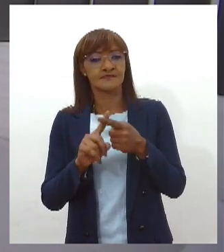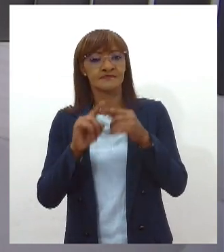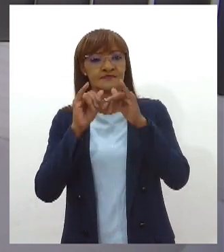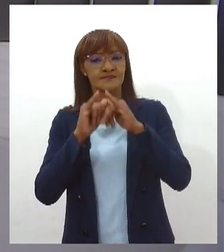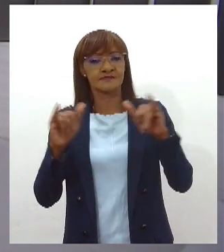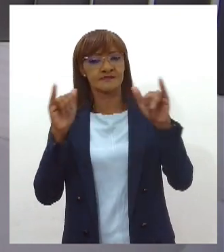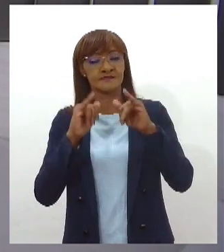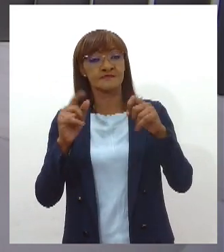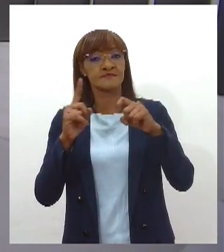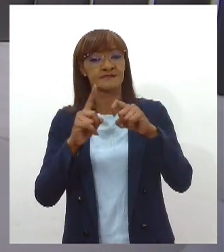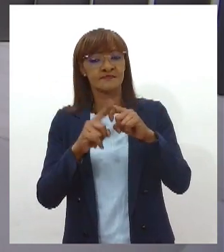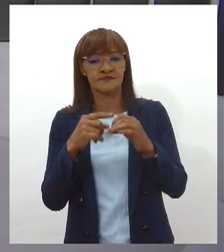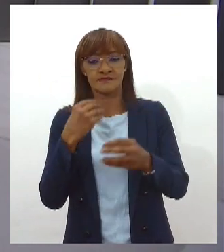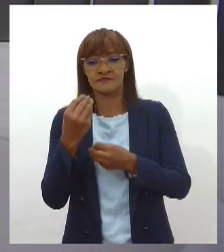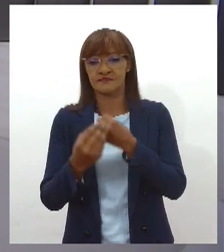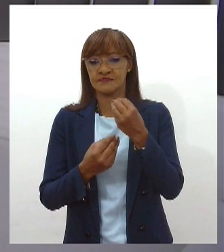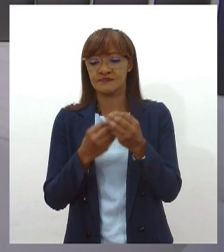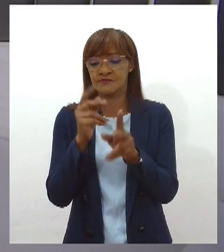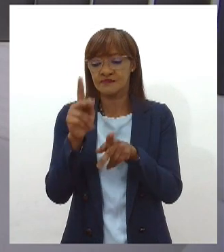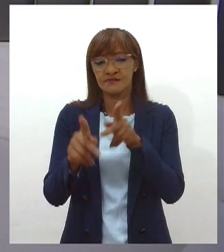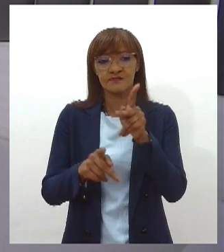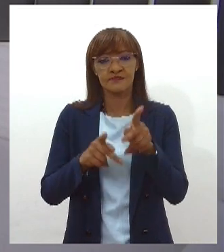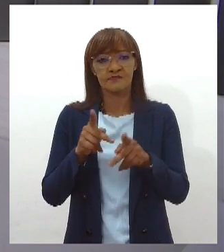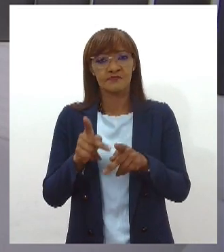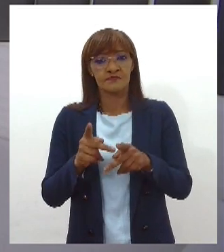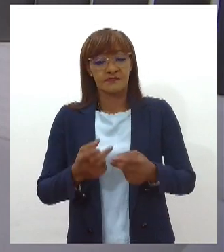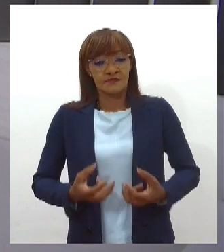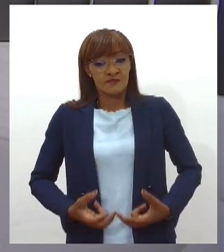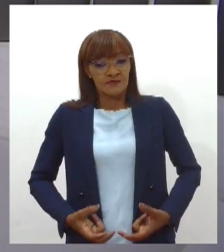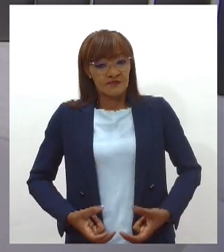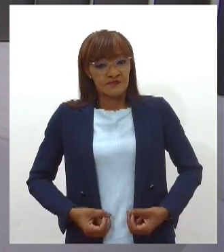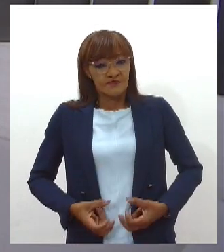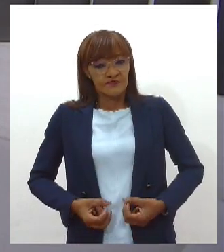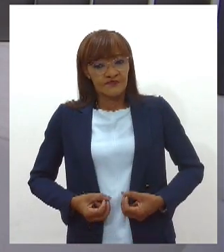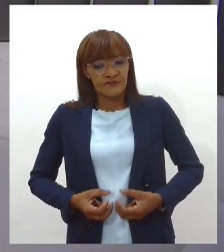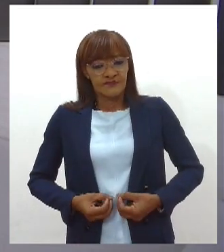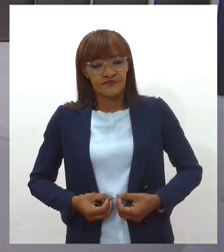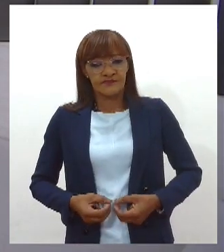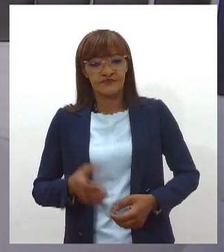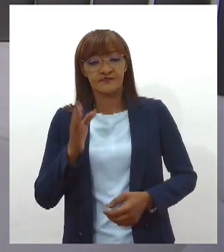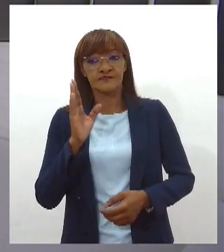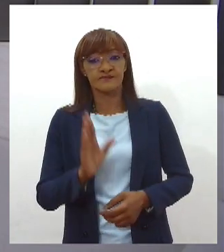a população sobre o câncer colorretal. Em Sergipe, a Lei Estadual